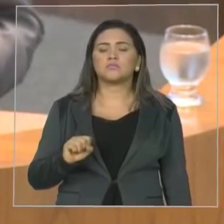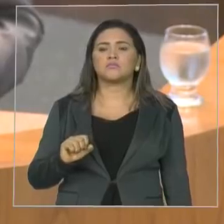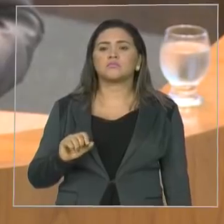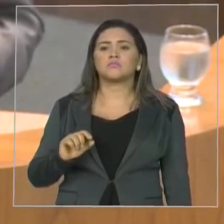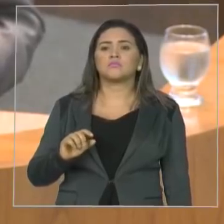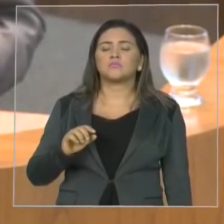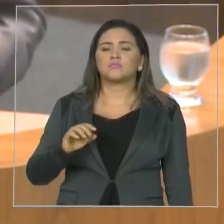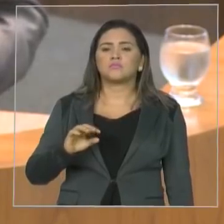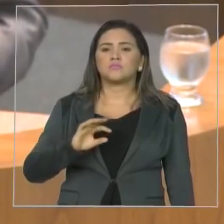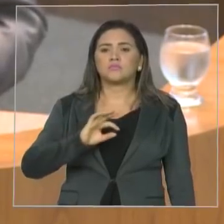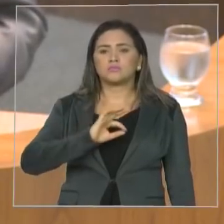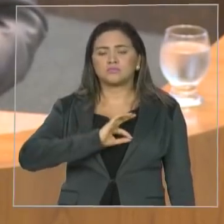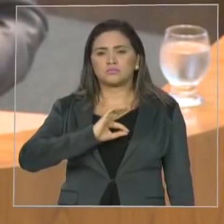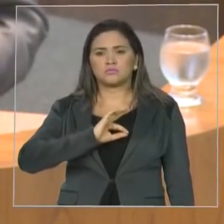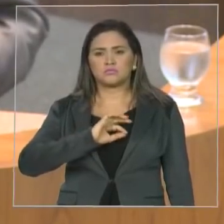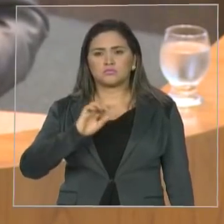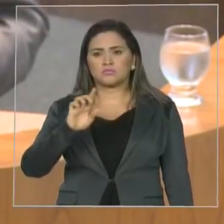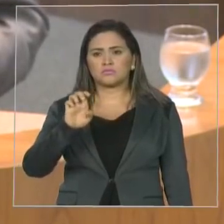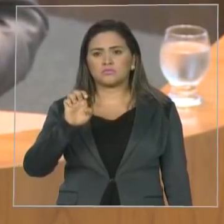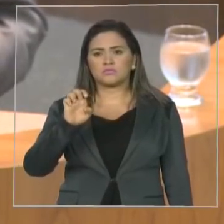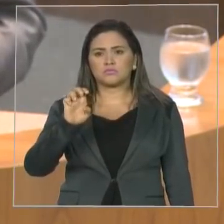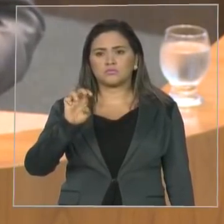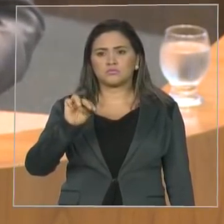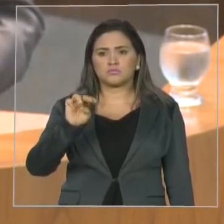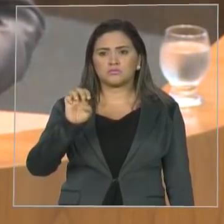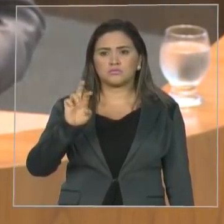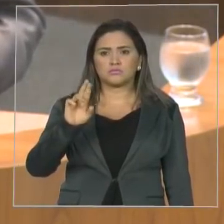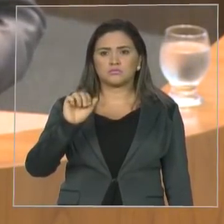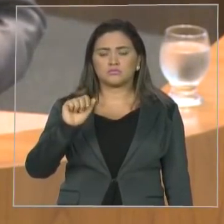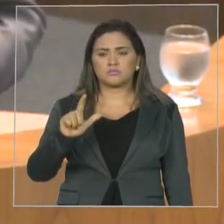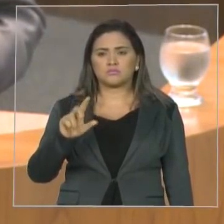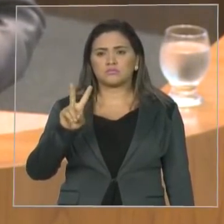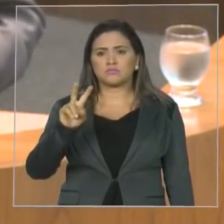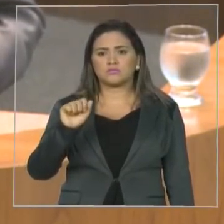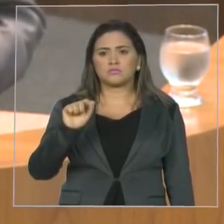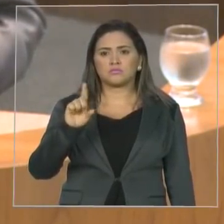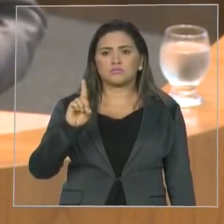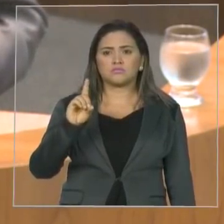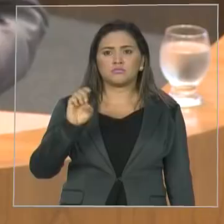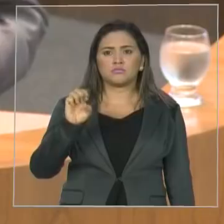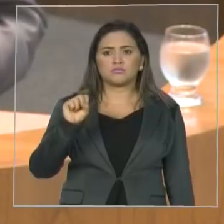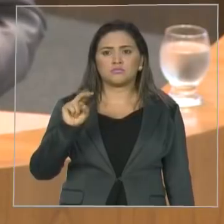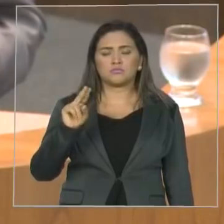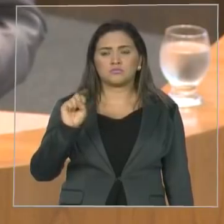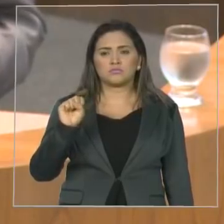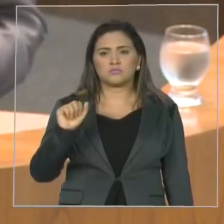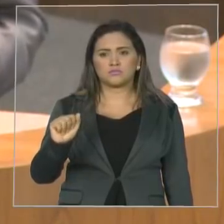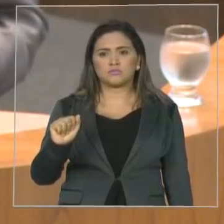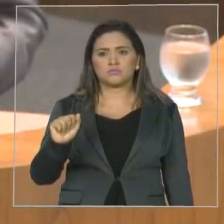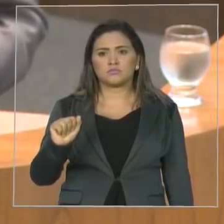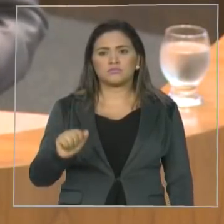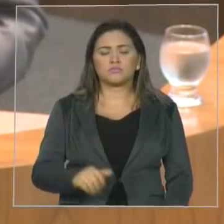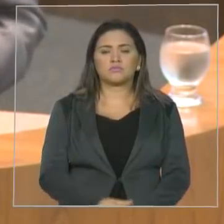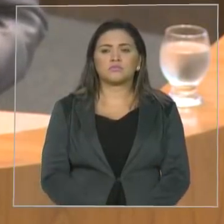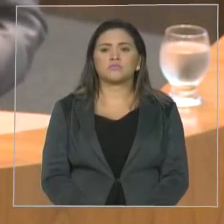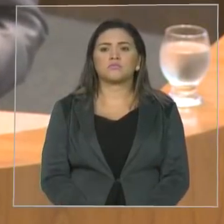Como eu disse, é o terceiro Estado em população no Brasil, passa a ter 2